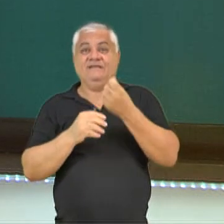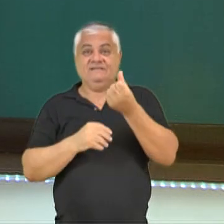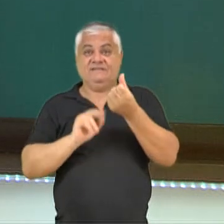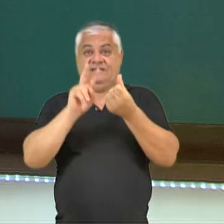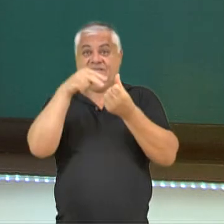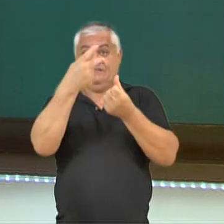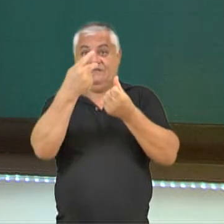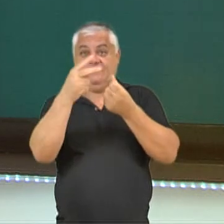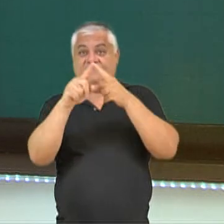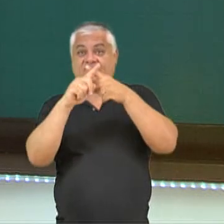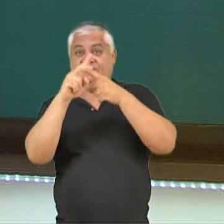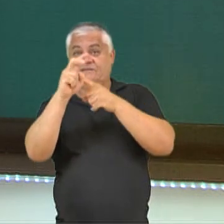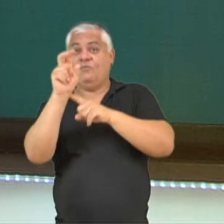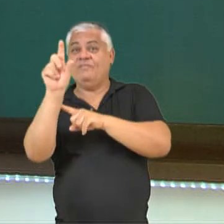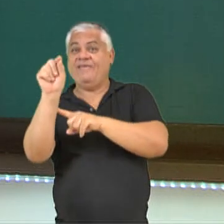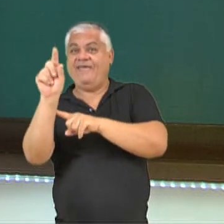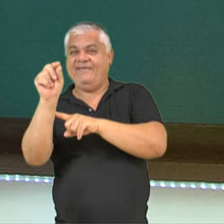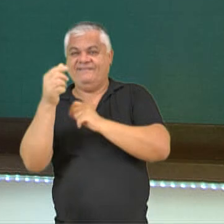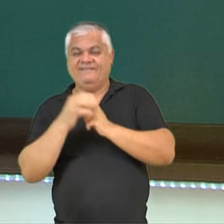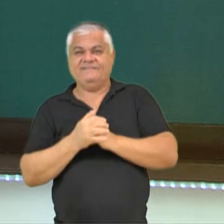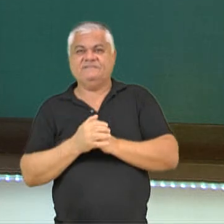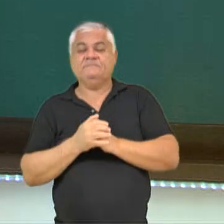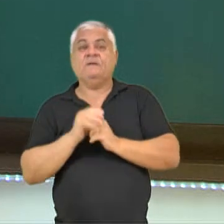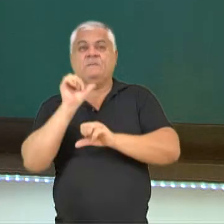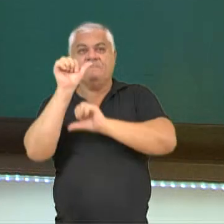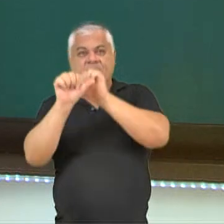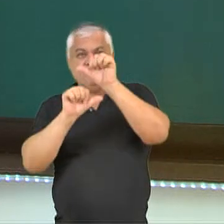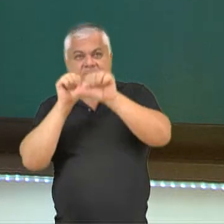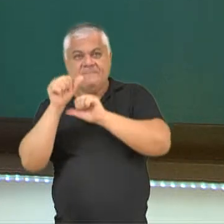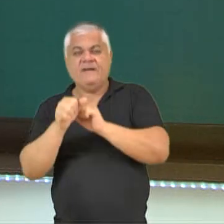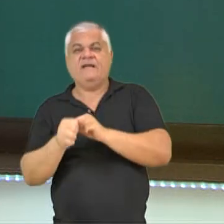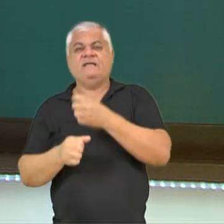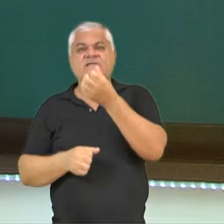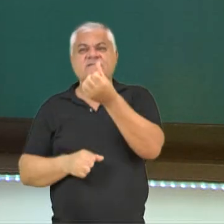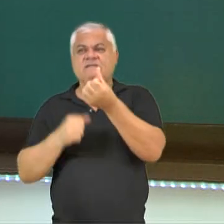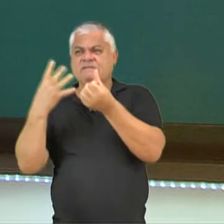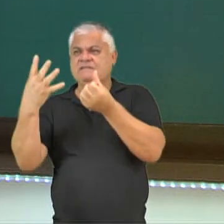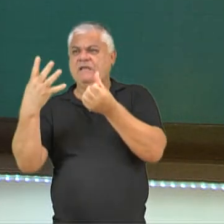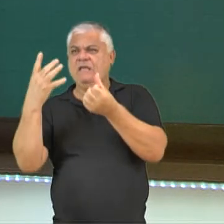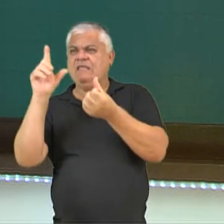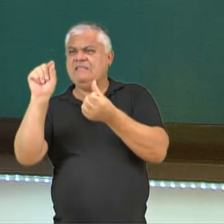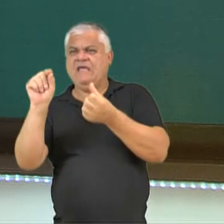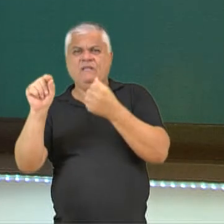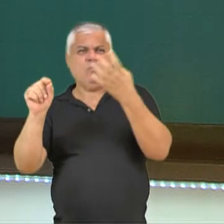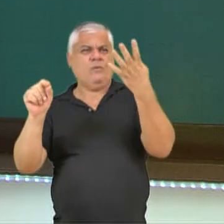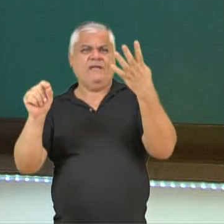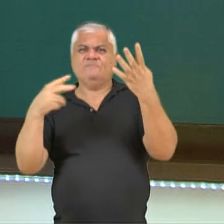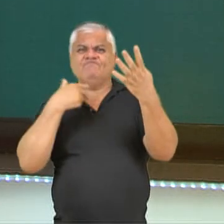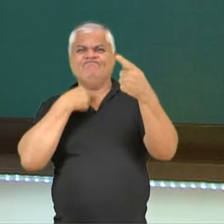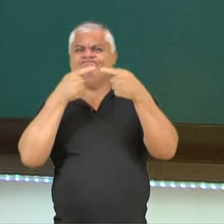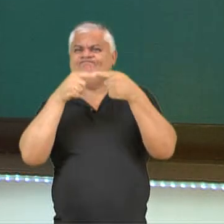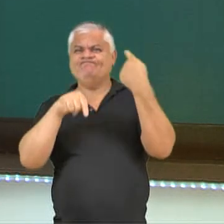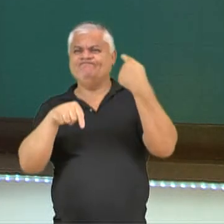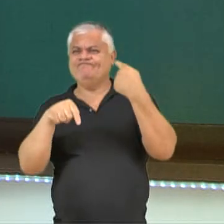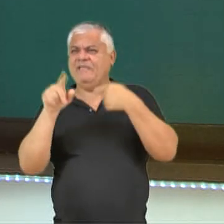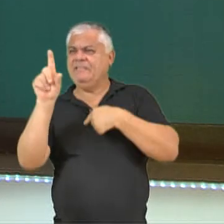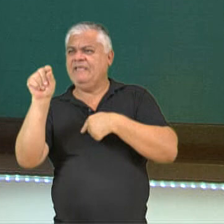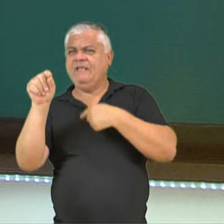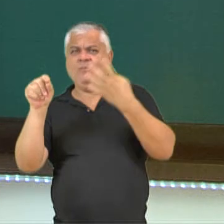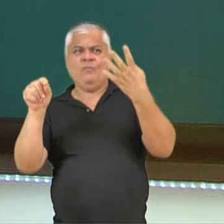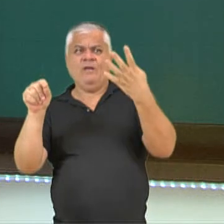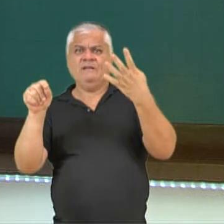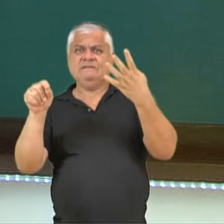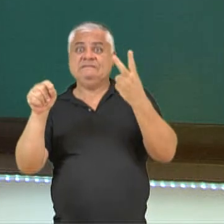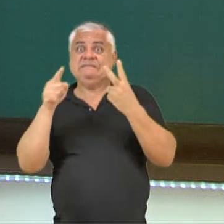2 vezes 5, 10. E agora, 10 e 4 não são múltiplos, então quer dizer que alguns podem sair